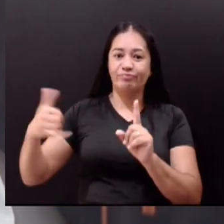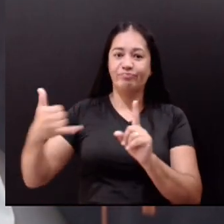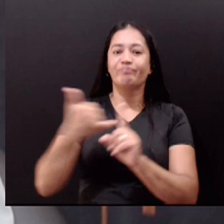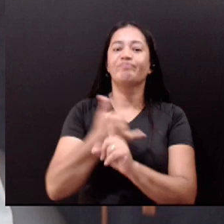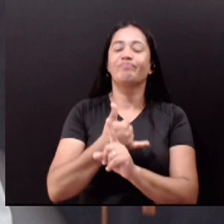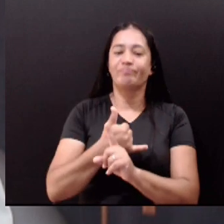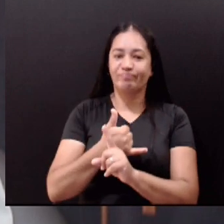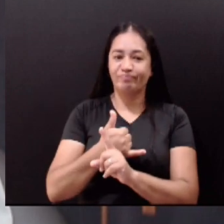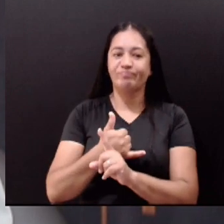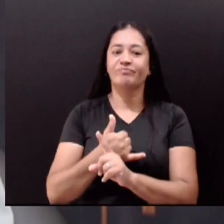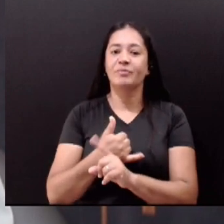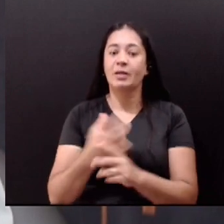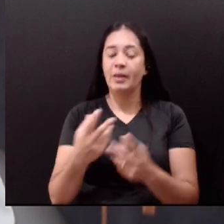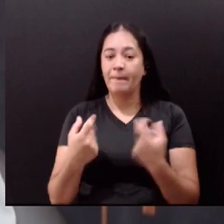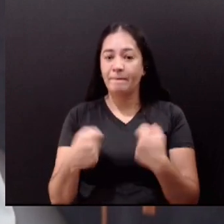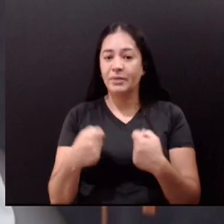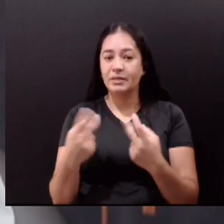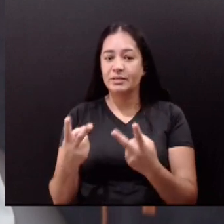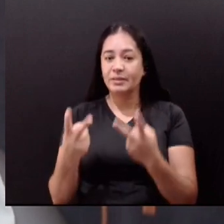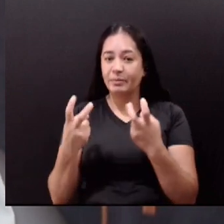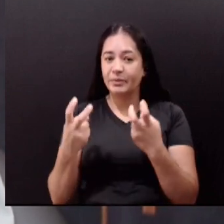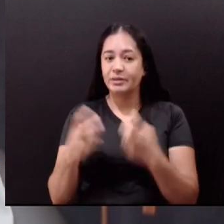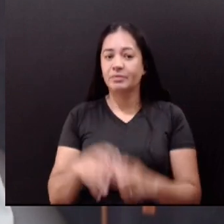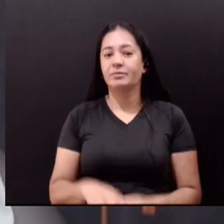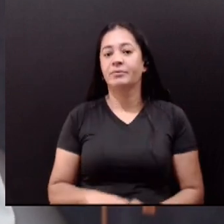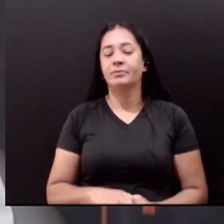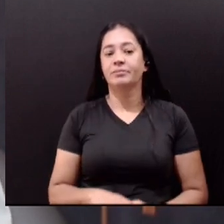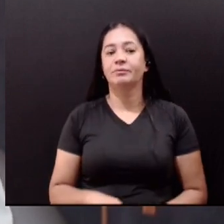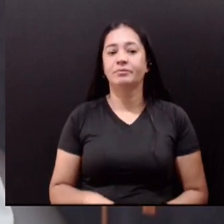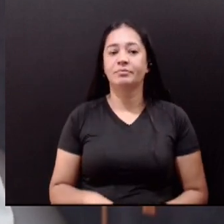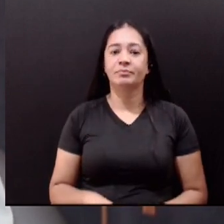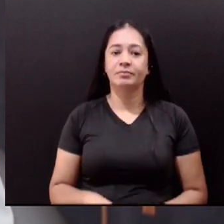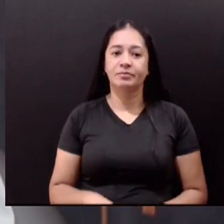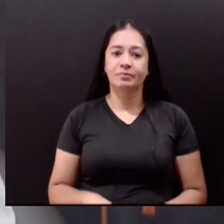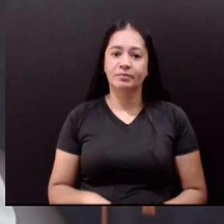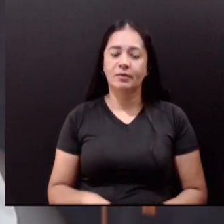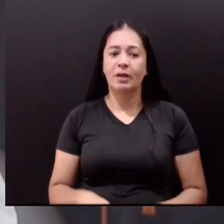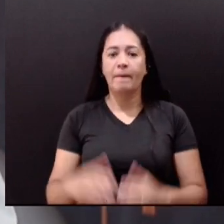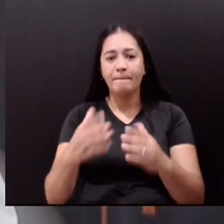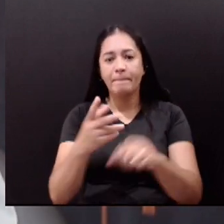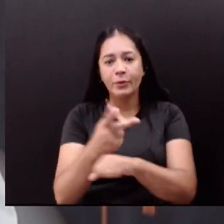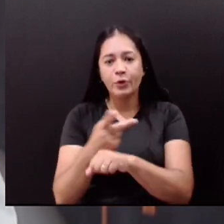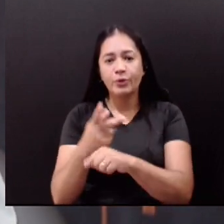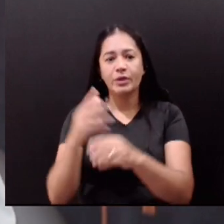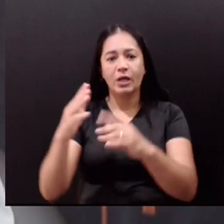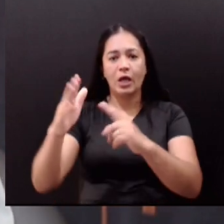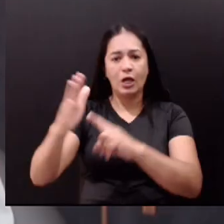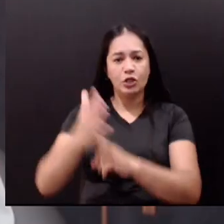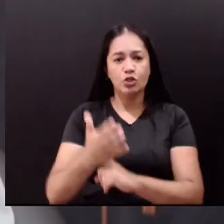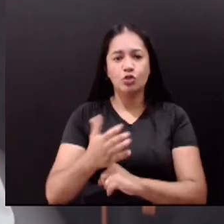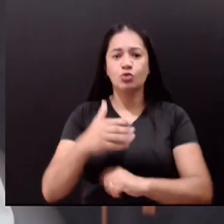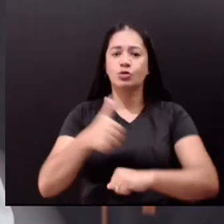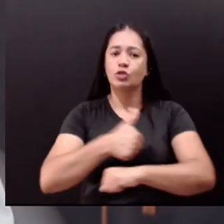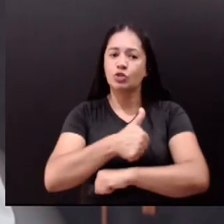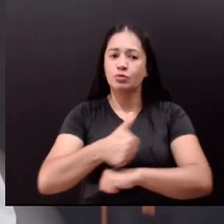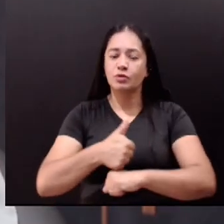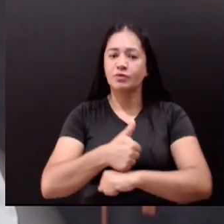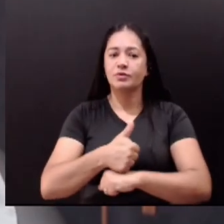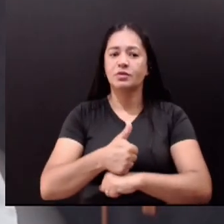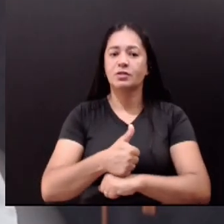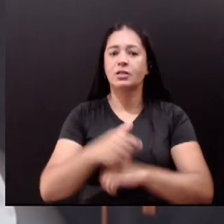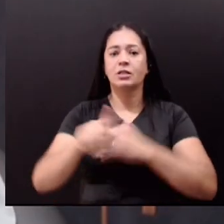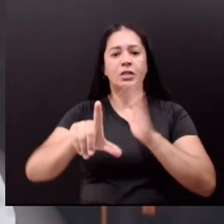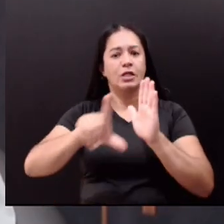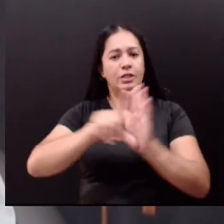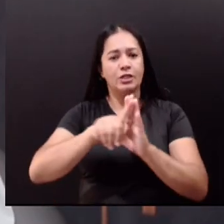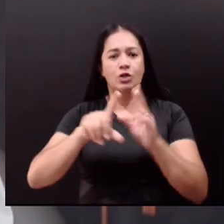esses sinais e validar, né, e, buscar ajuda também, né, ajuda dos profissionais, seja na parte legislativa ou